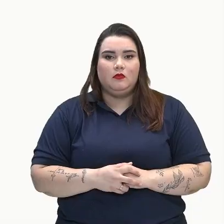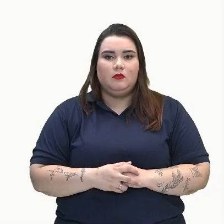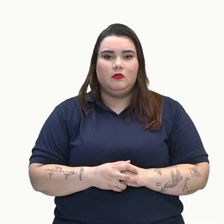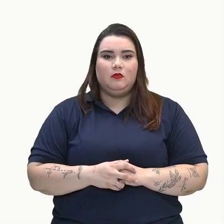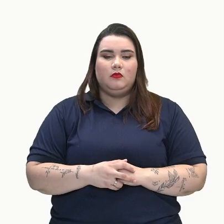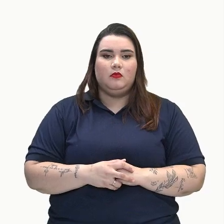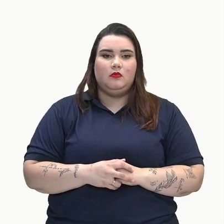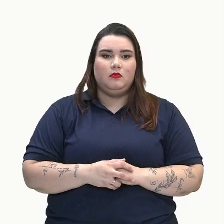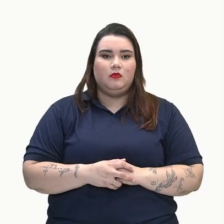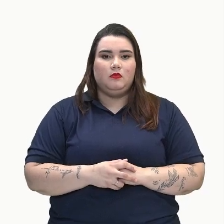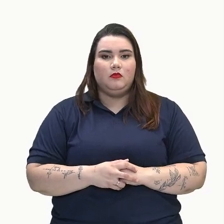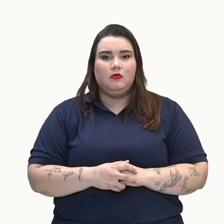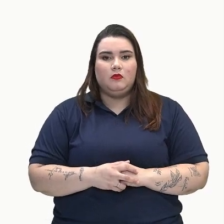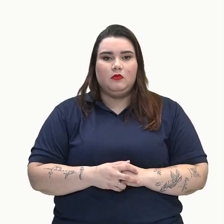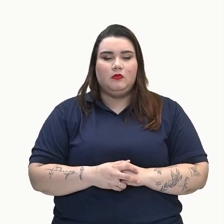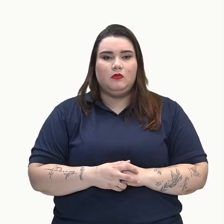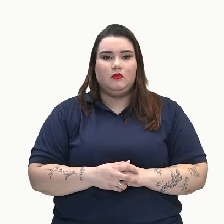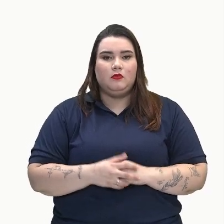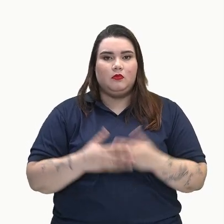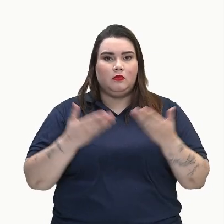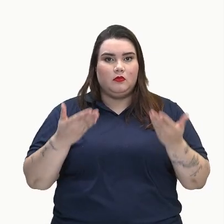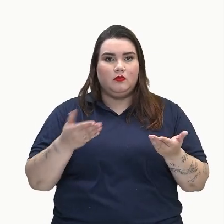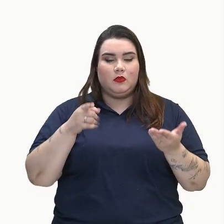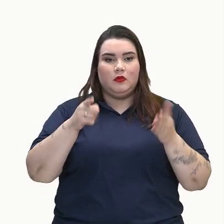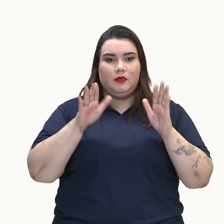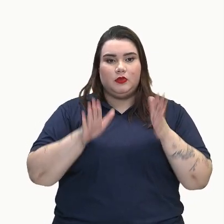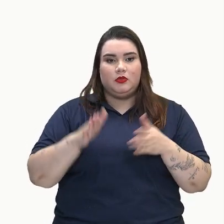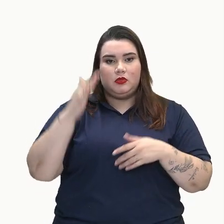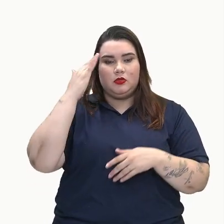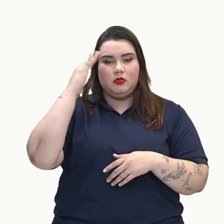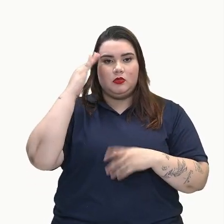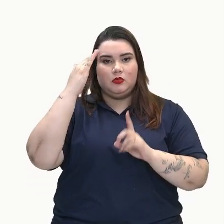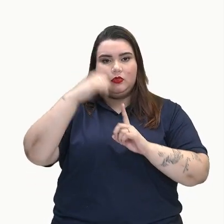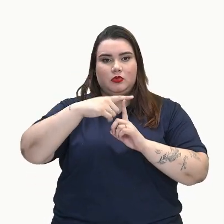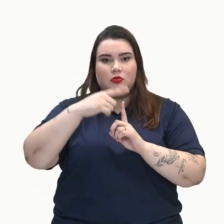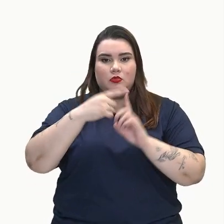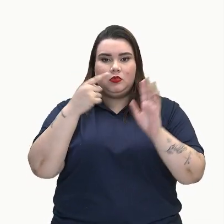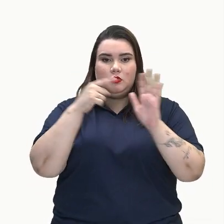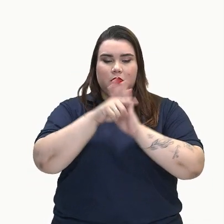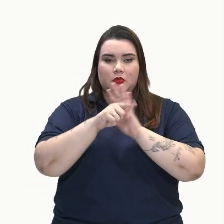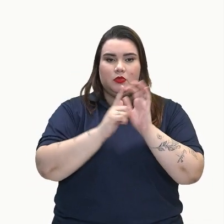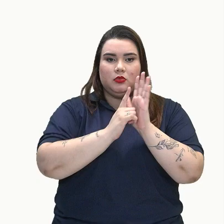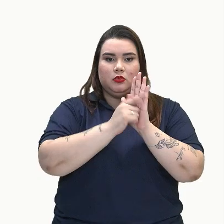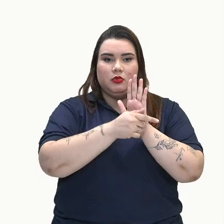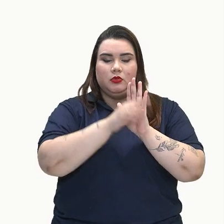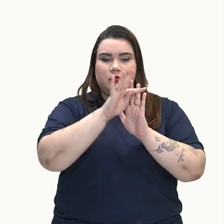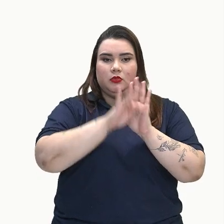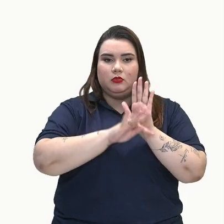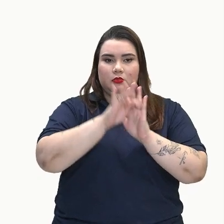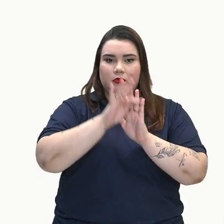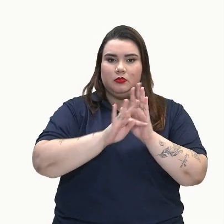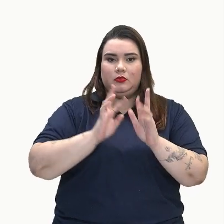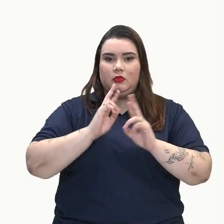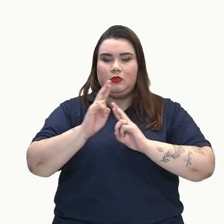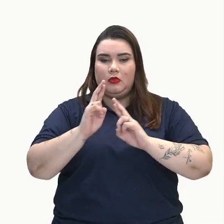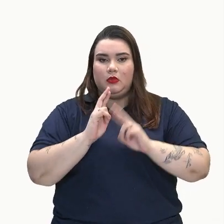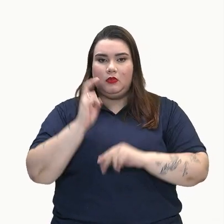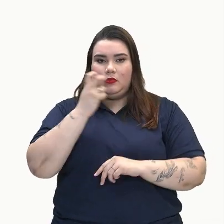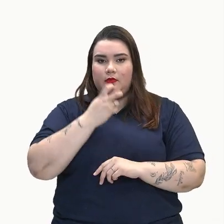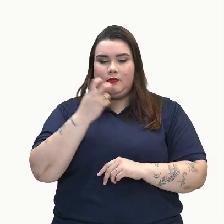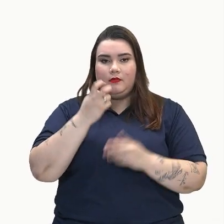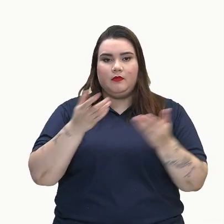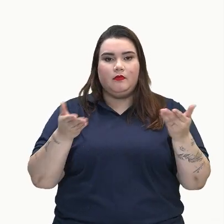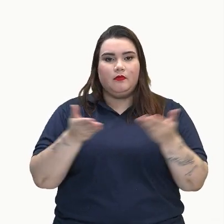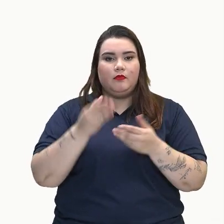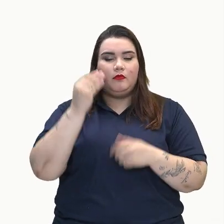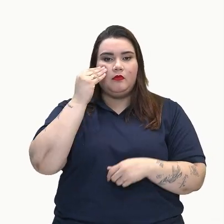sentido. Então, como você já entendeu os tipos de pergunta do gênero textual, entrevista oral, agora nós vamos